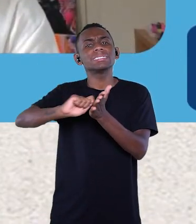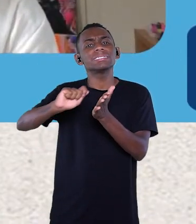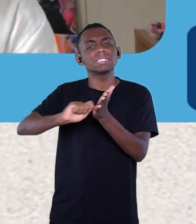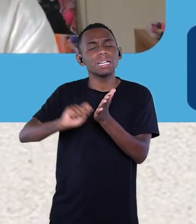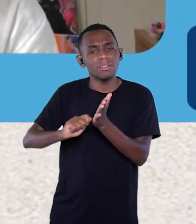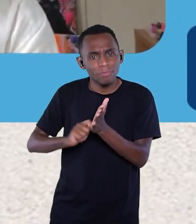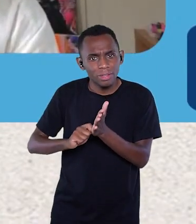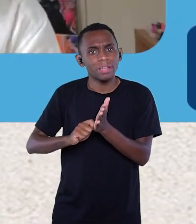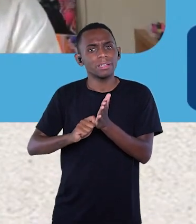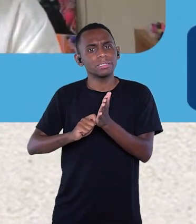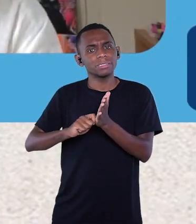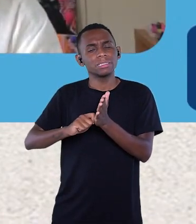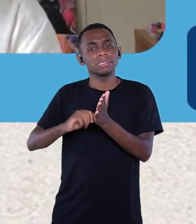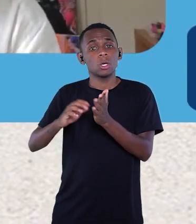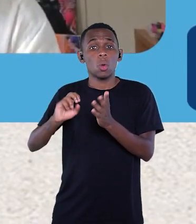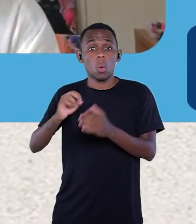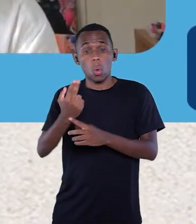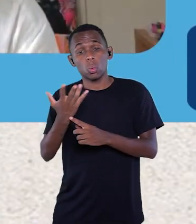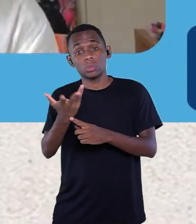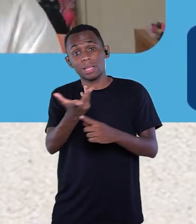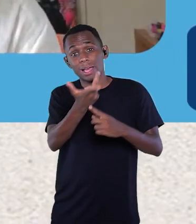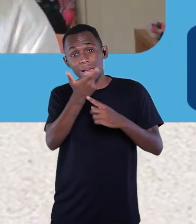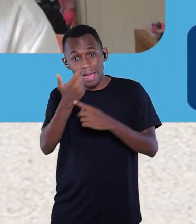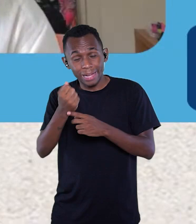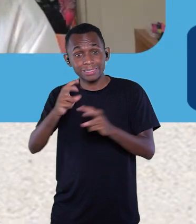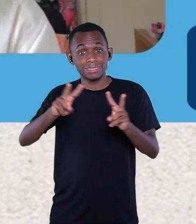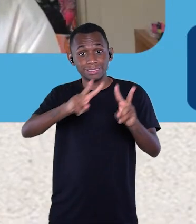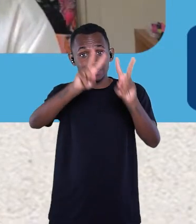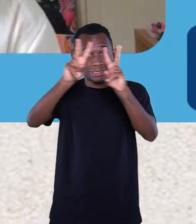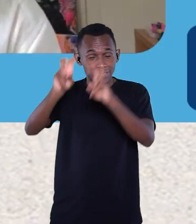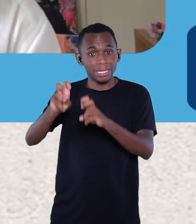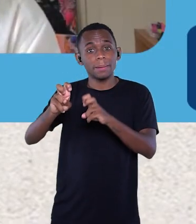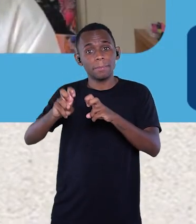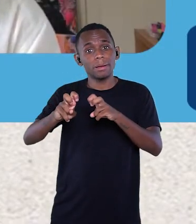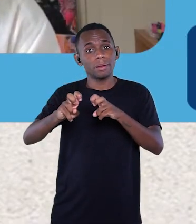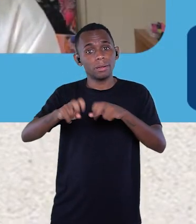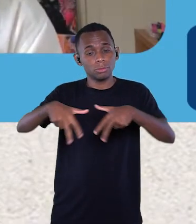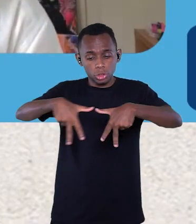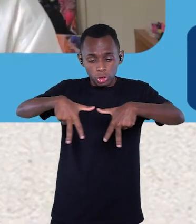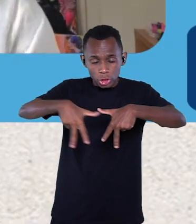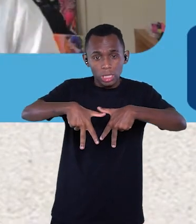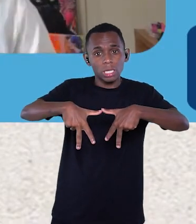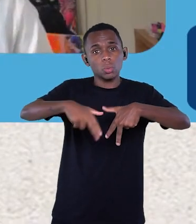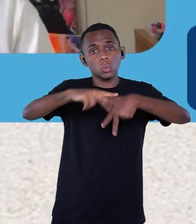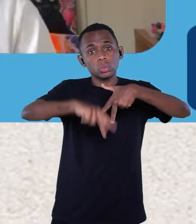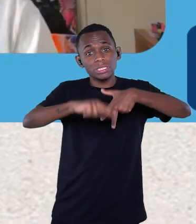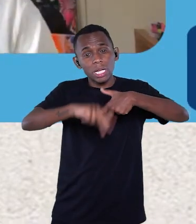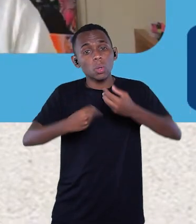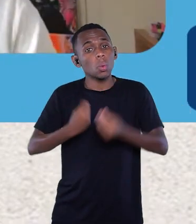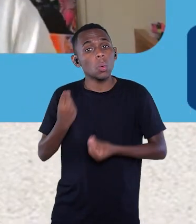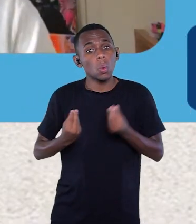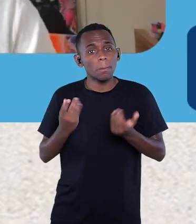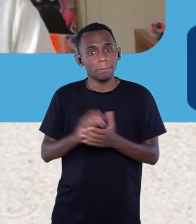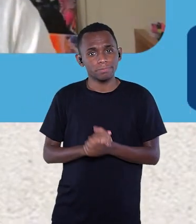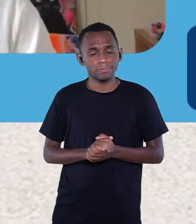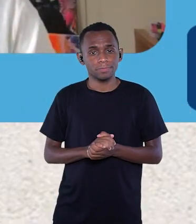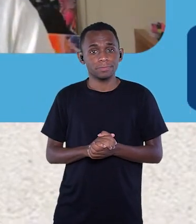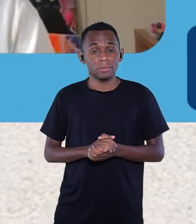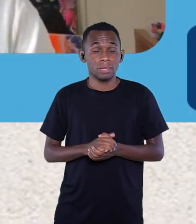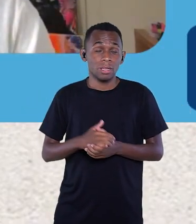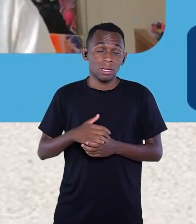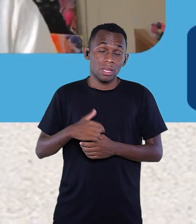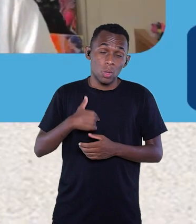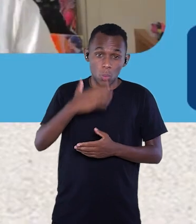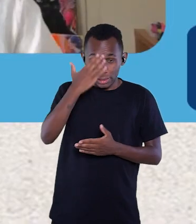escrever ou na sua arte tratar da questão do gênero? Então, eu acho que isso, para mim,